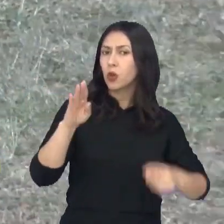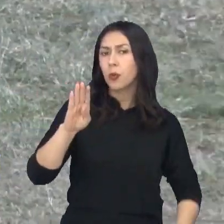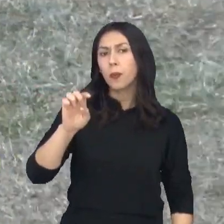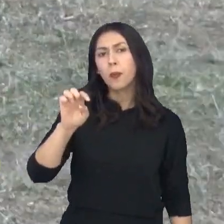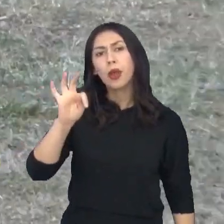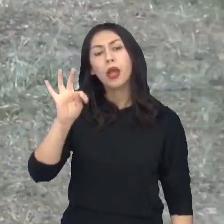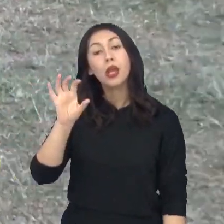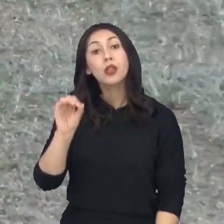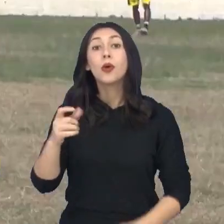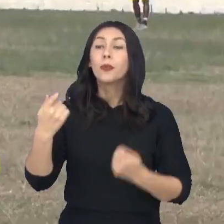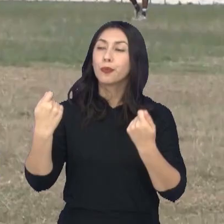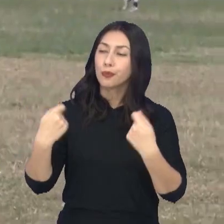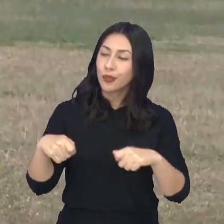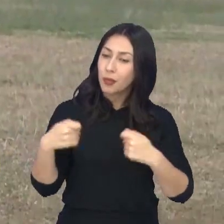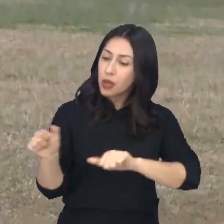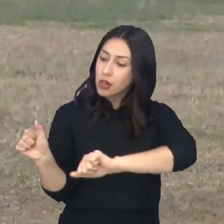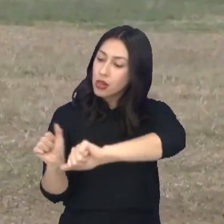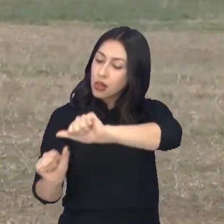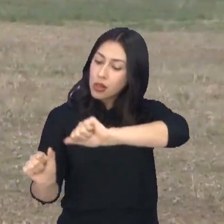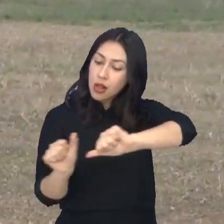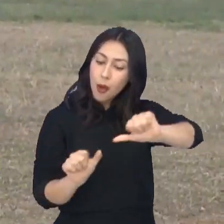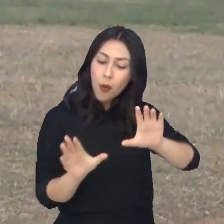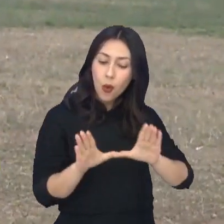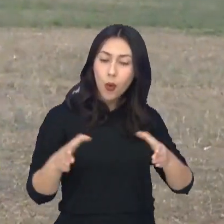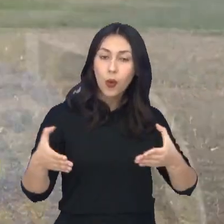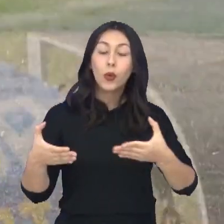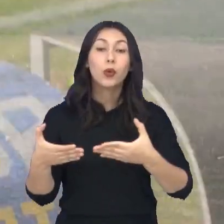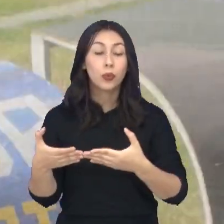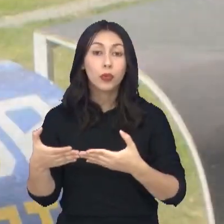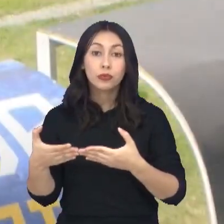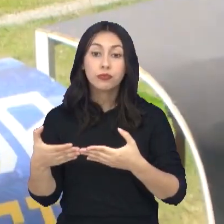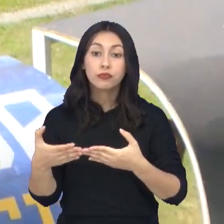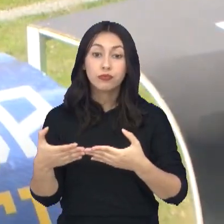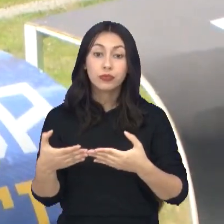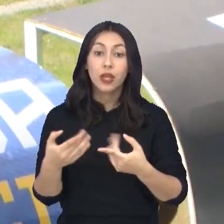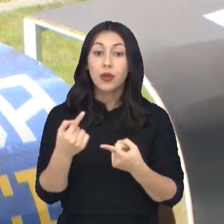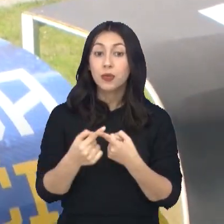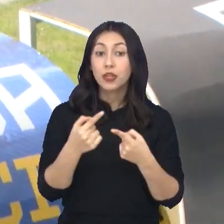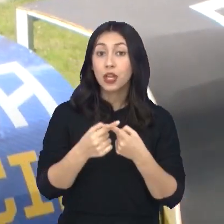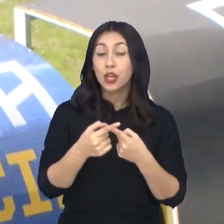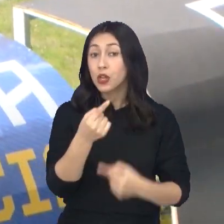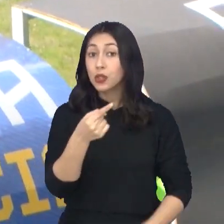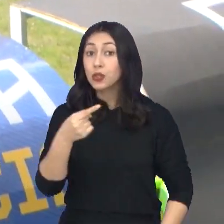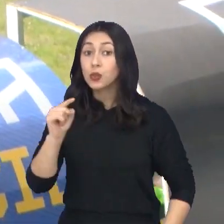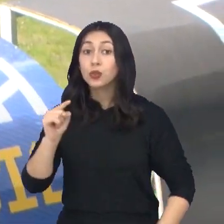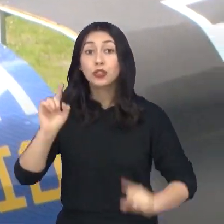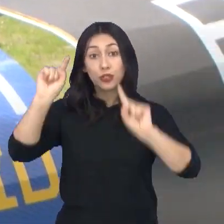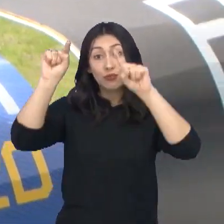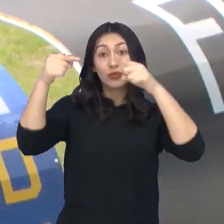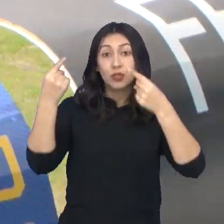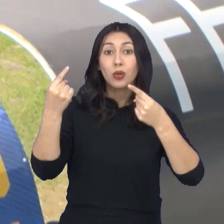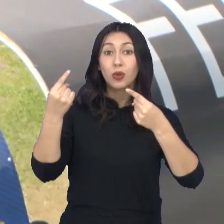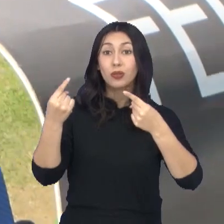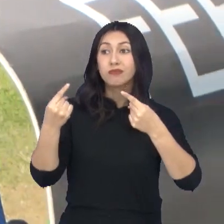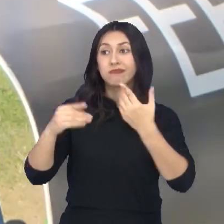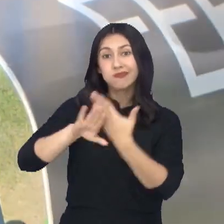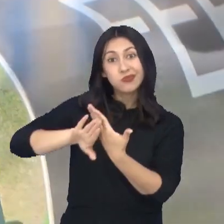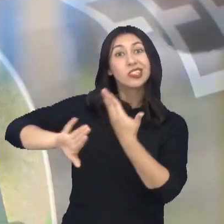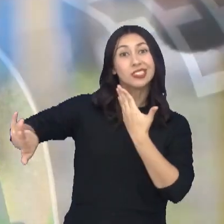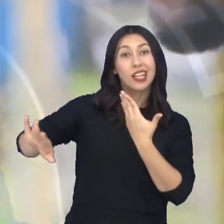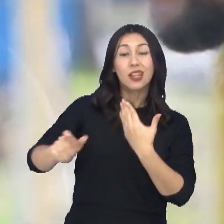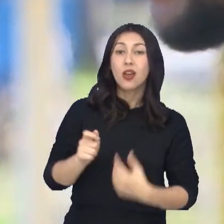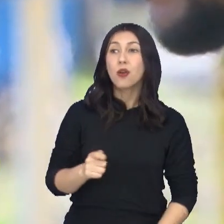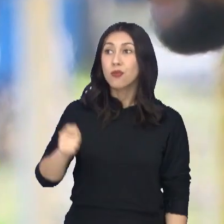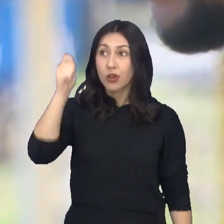será obrigado a realizar mudanças no time titular. Expulso no último jogo, Riquelme cumpre suspensão